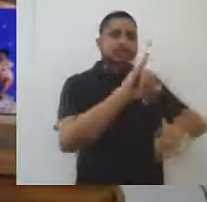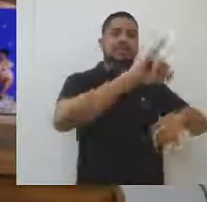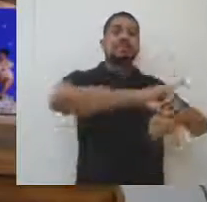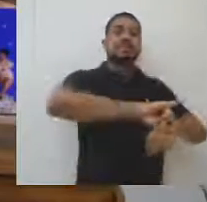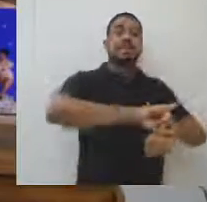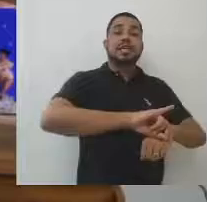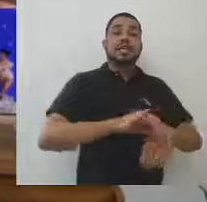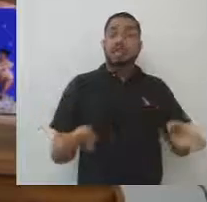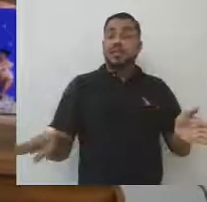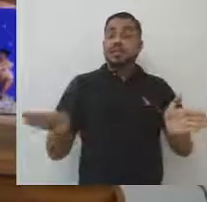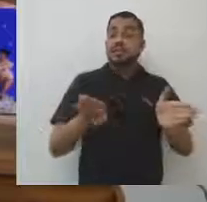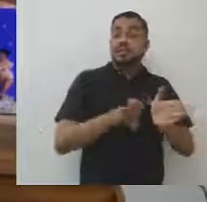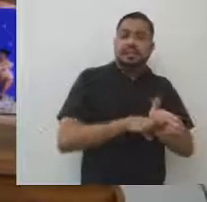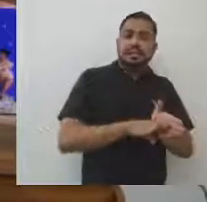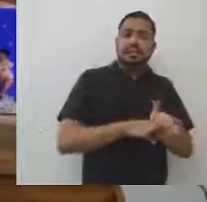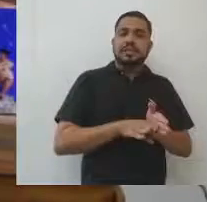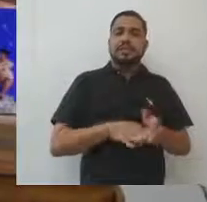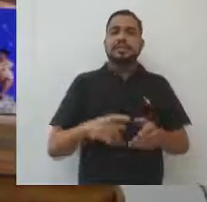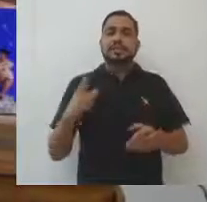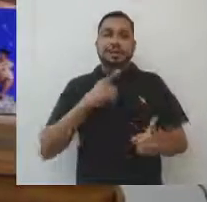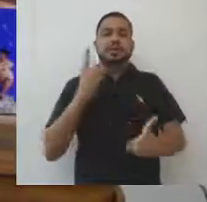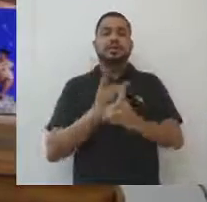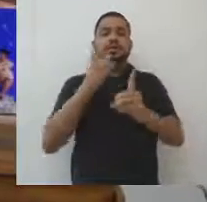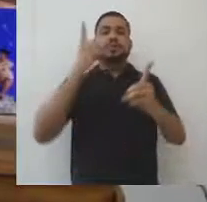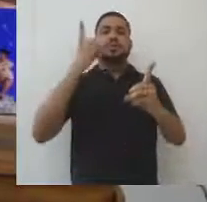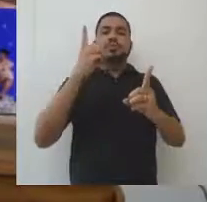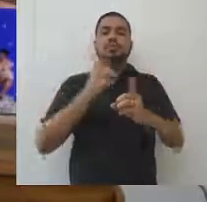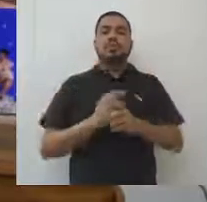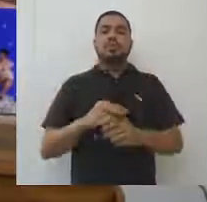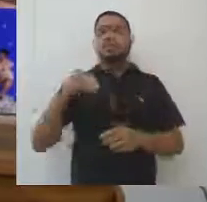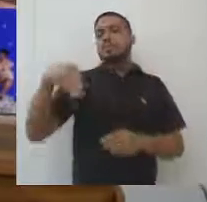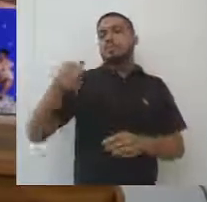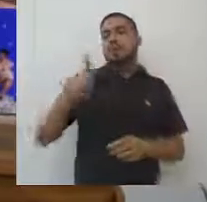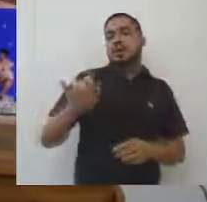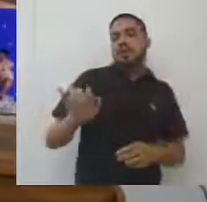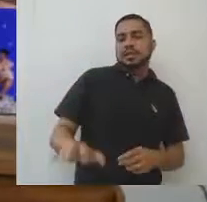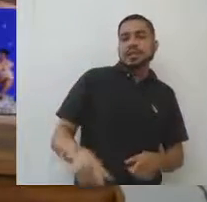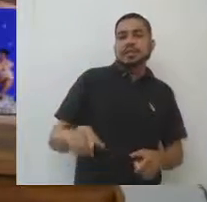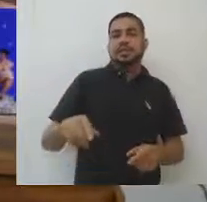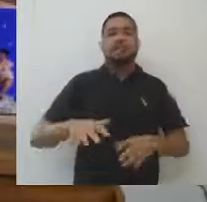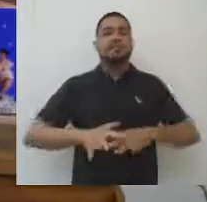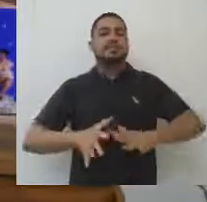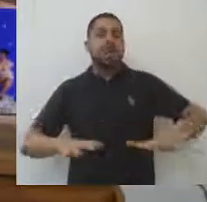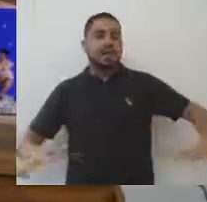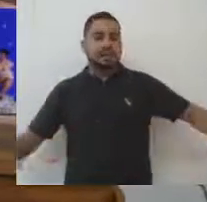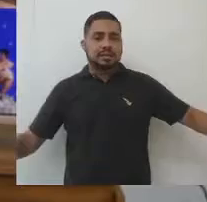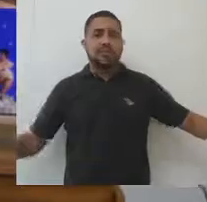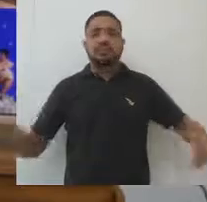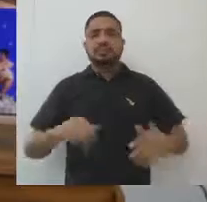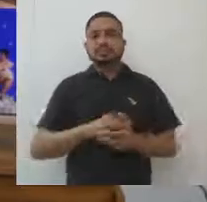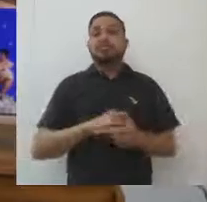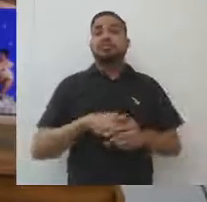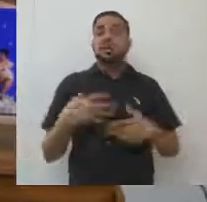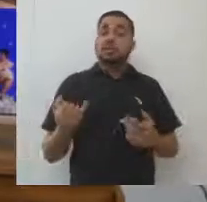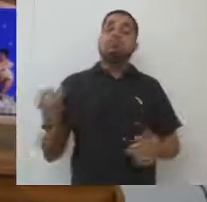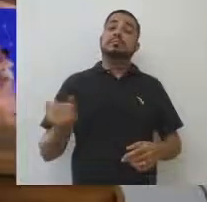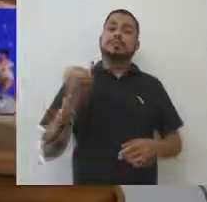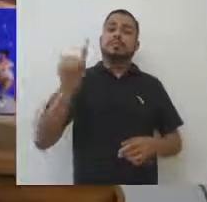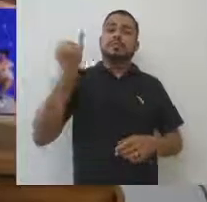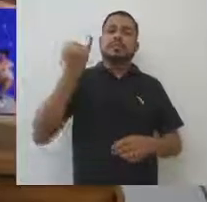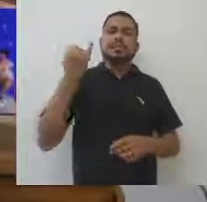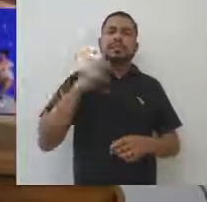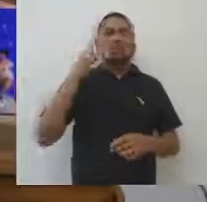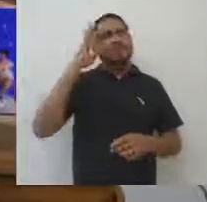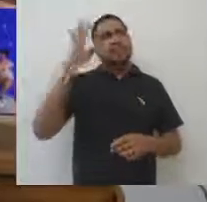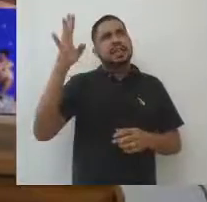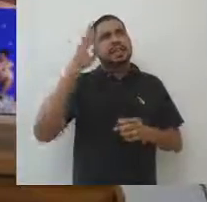quando ele chega no litoral, a gente tem um encontro com um mangue, com um mar. Então é importante você refletir sobre esse, como é